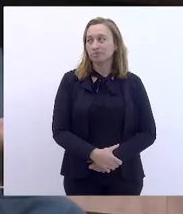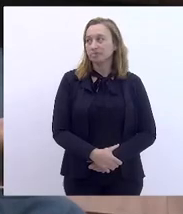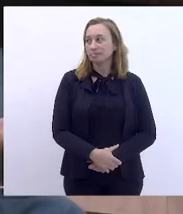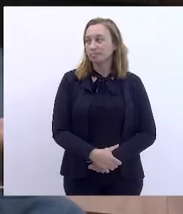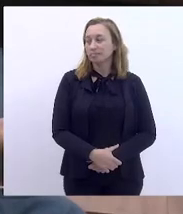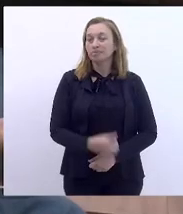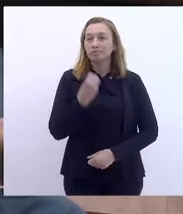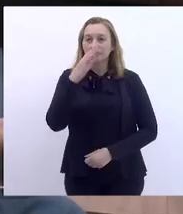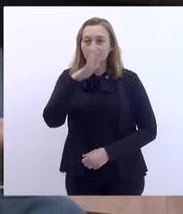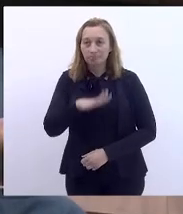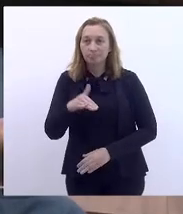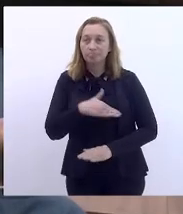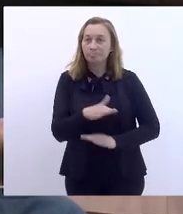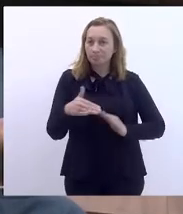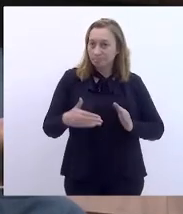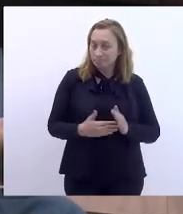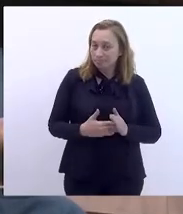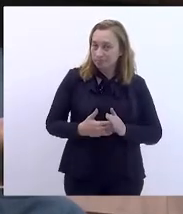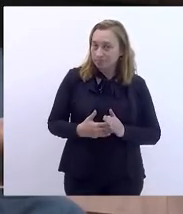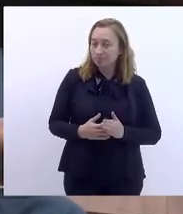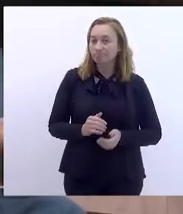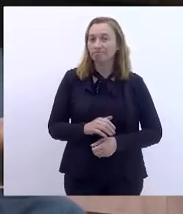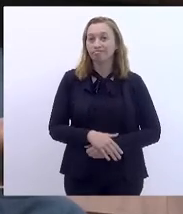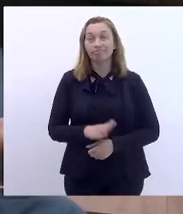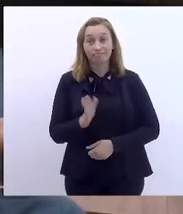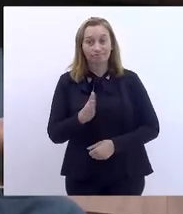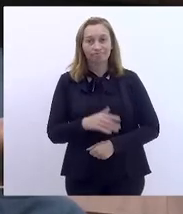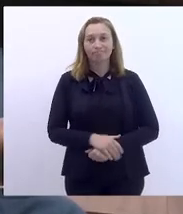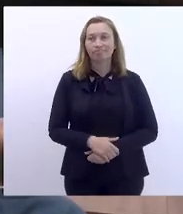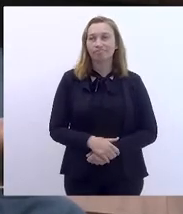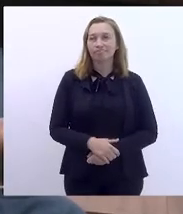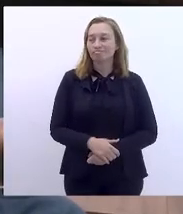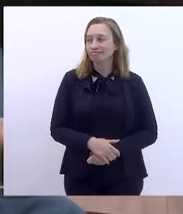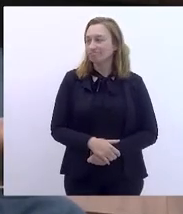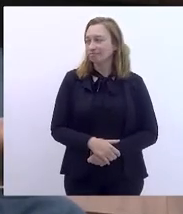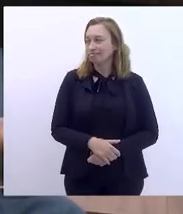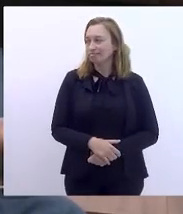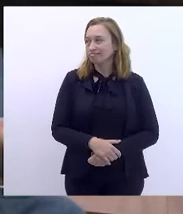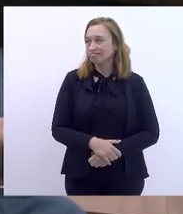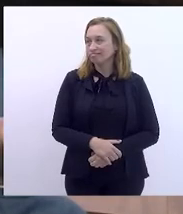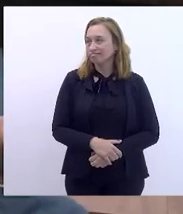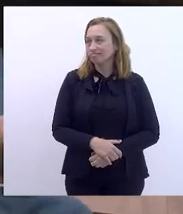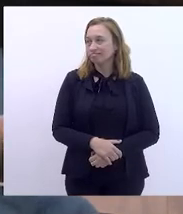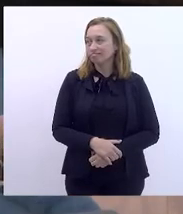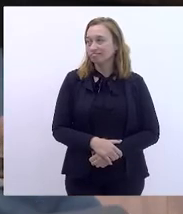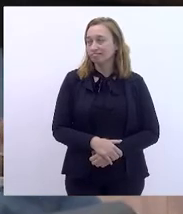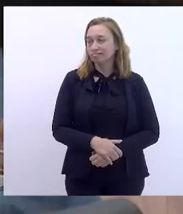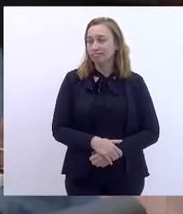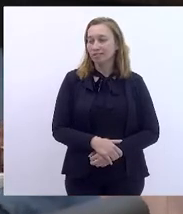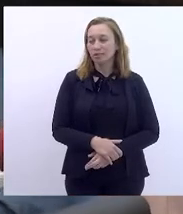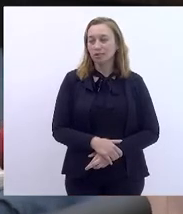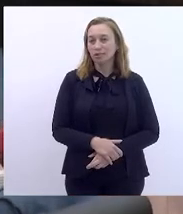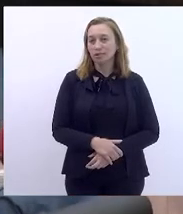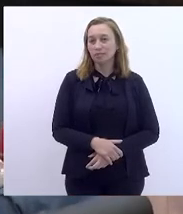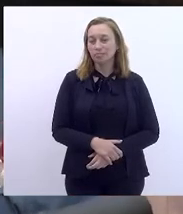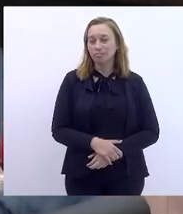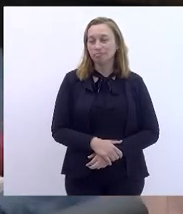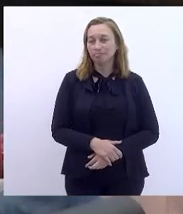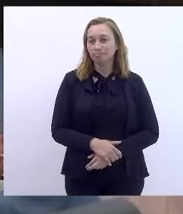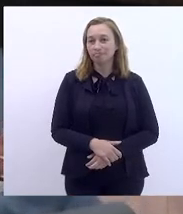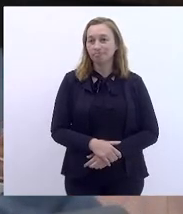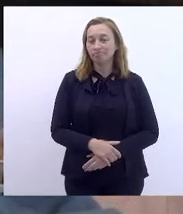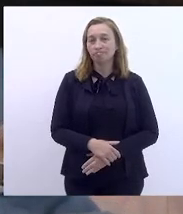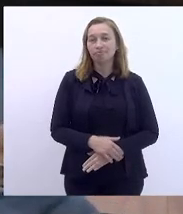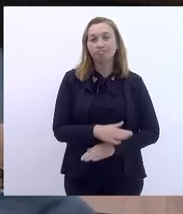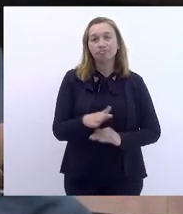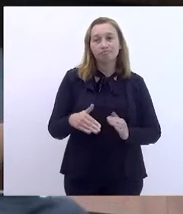boa tarde a todos e a boa tarde né A Batalha a